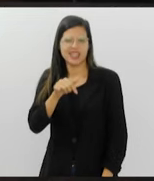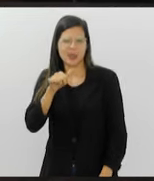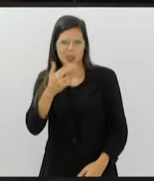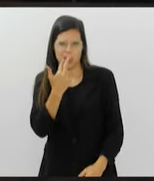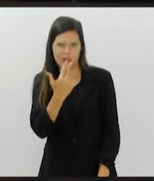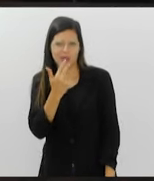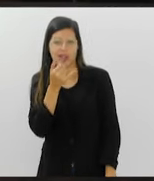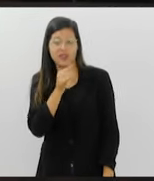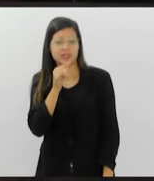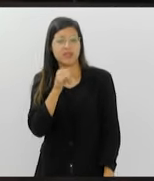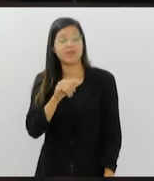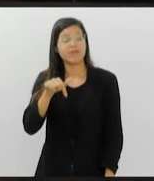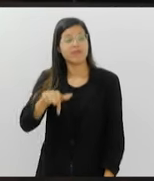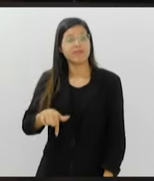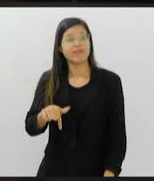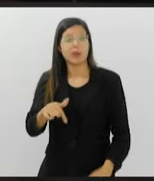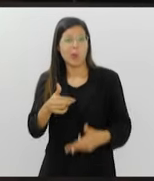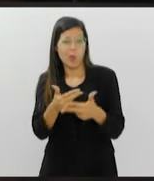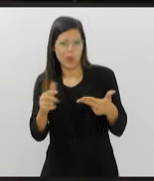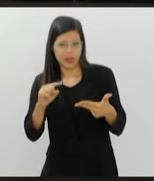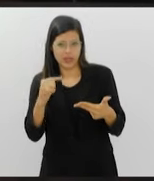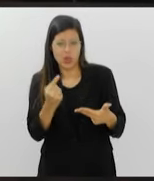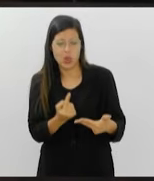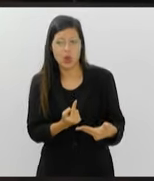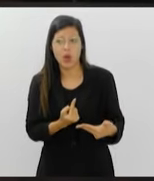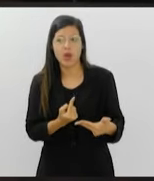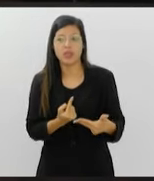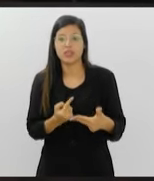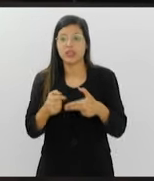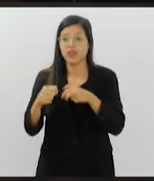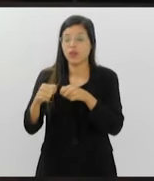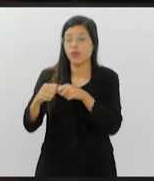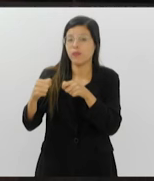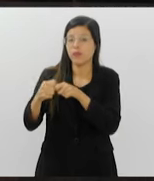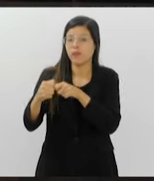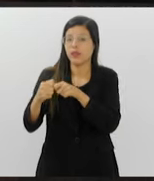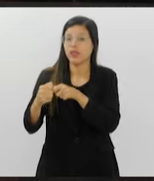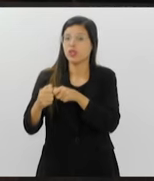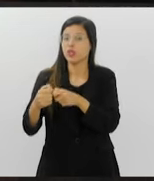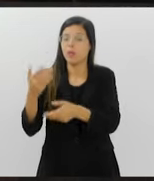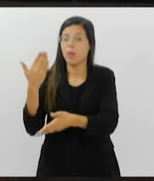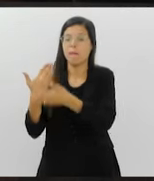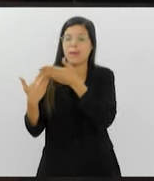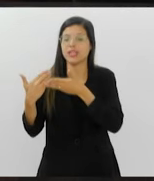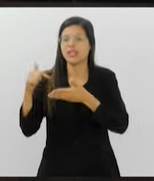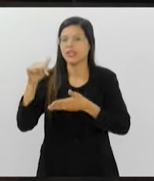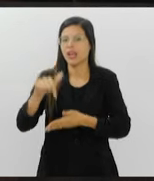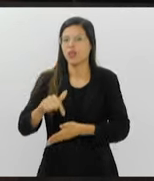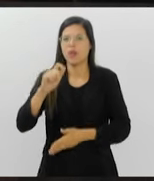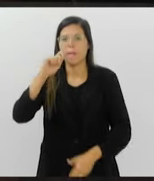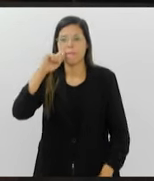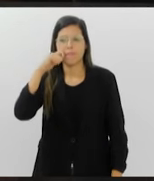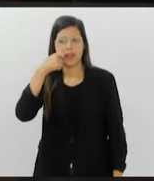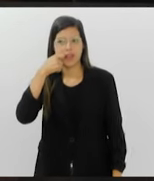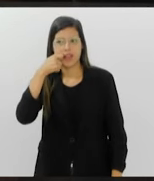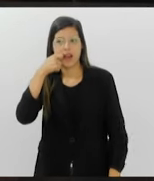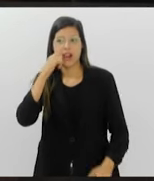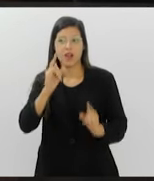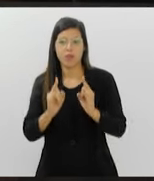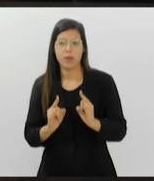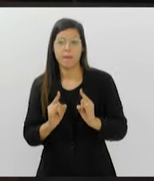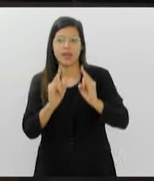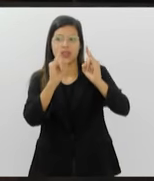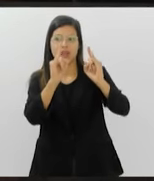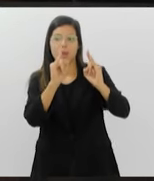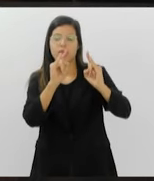nostra. Coisa nostra, prefeito Eduardo, foi o que eu fiz atrás do Fashion Mall, lá na padaria, embaixo do apartamento do amor da sua